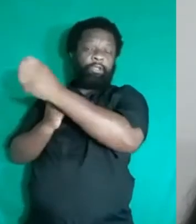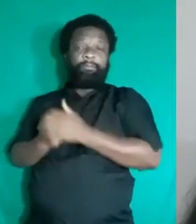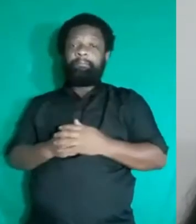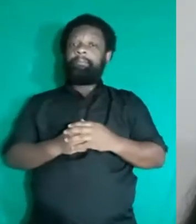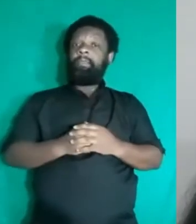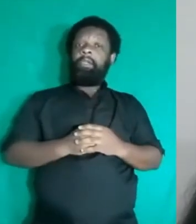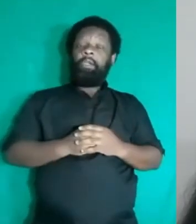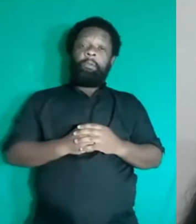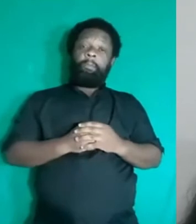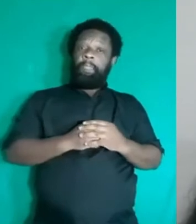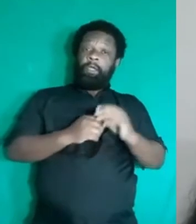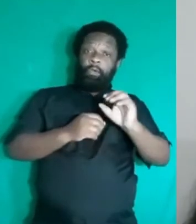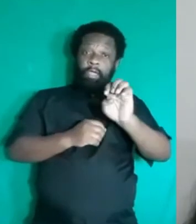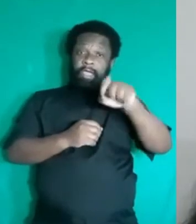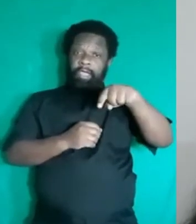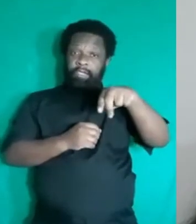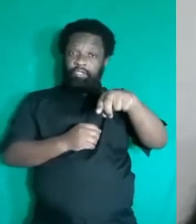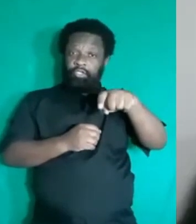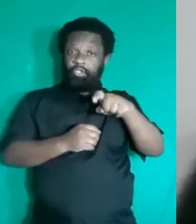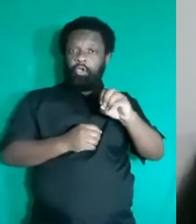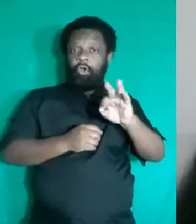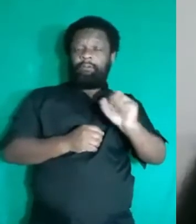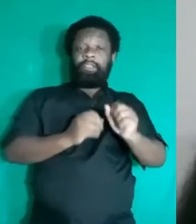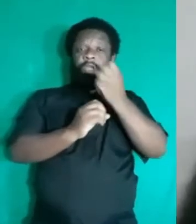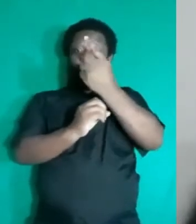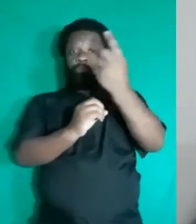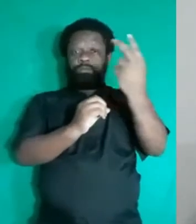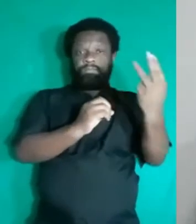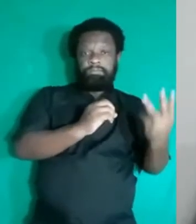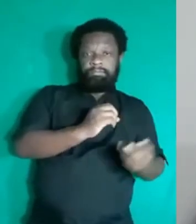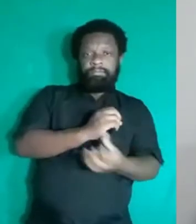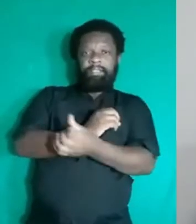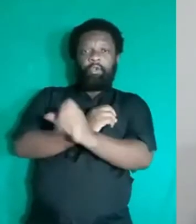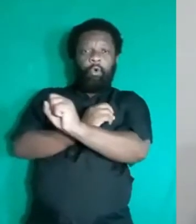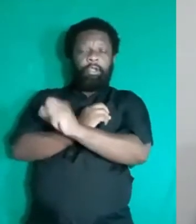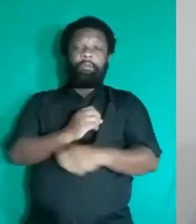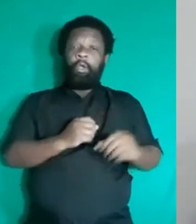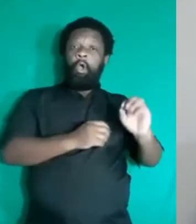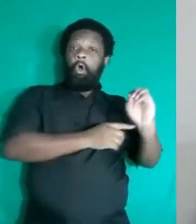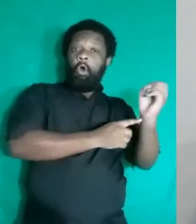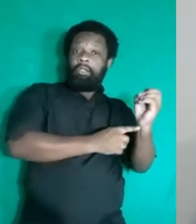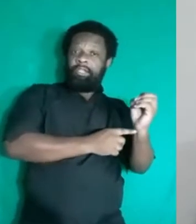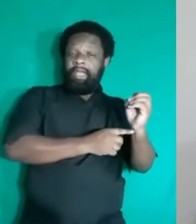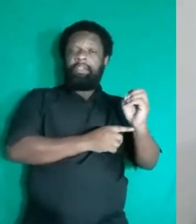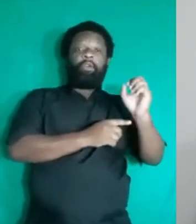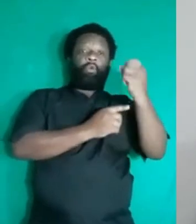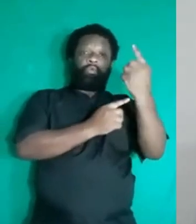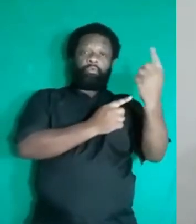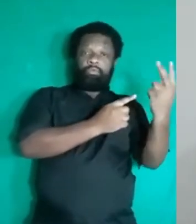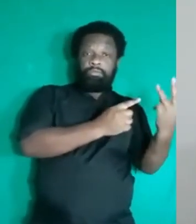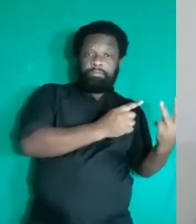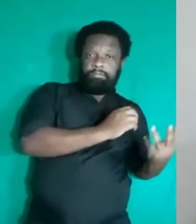oxigênios, ó, 1, 2, 3, 4, 5, 6, 7, 8. O enxofre, 1, 2, 3, 4, 5, 6,